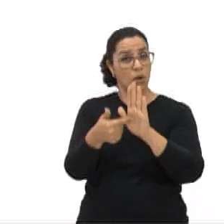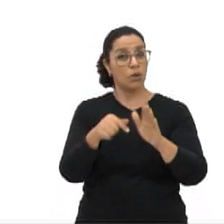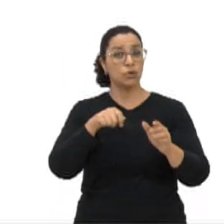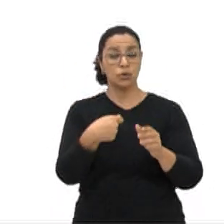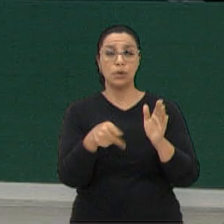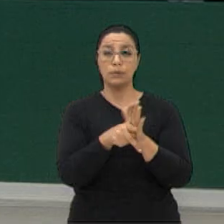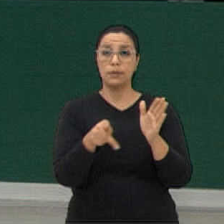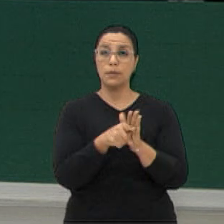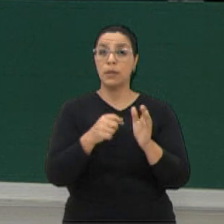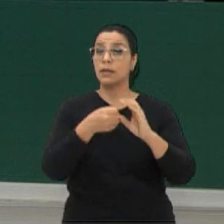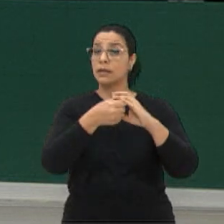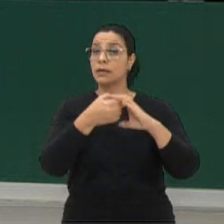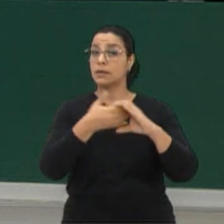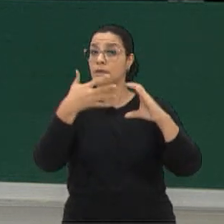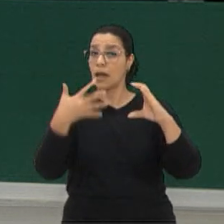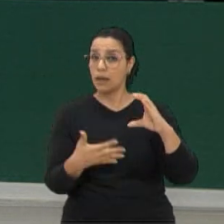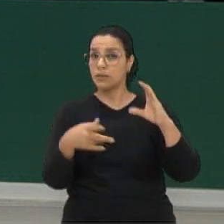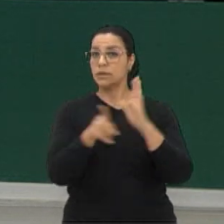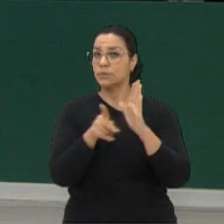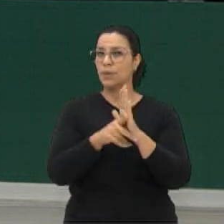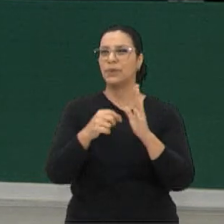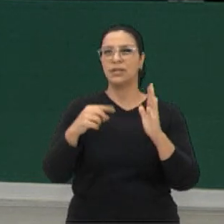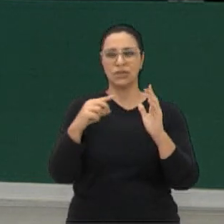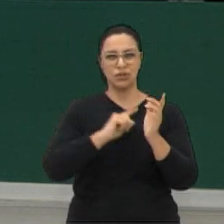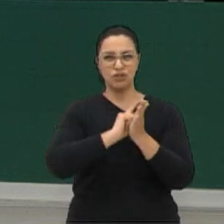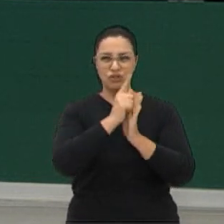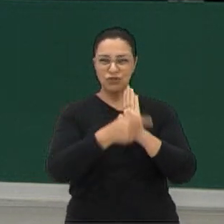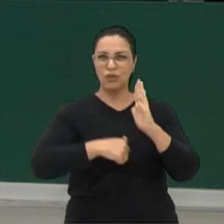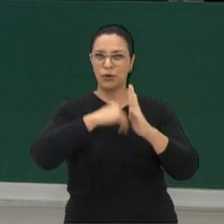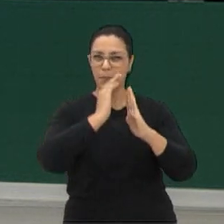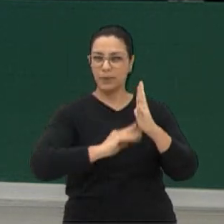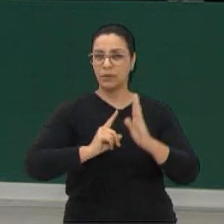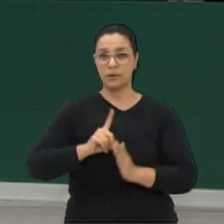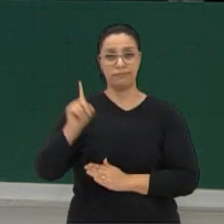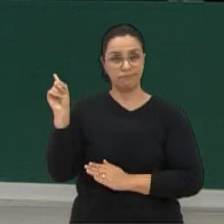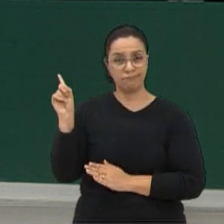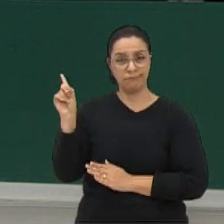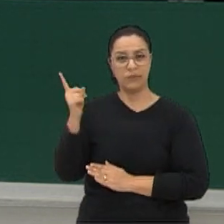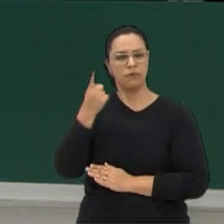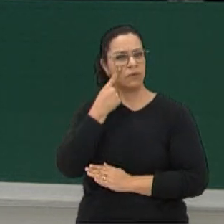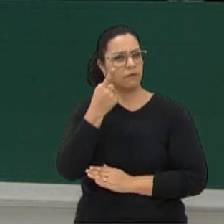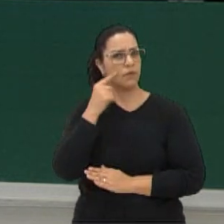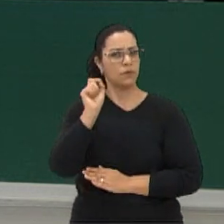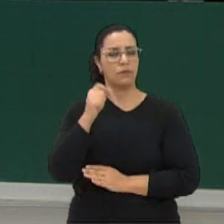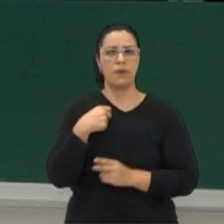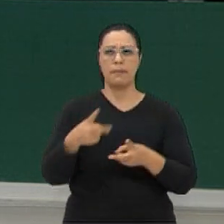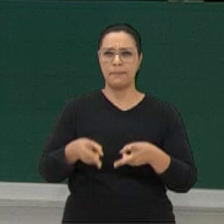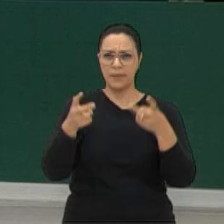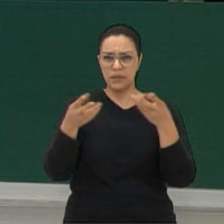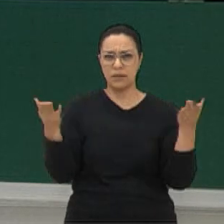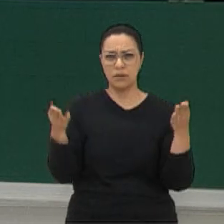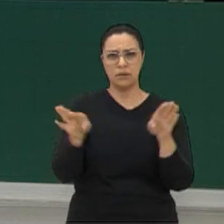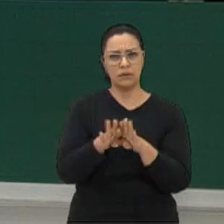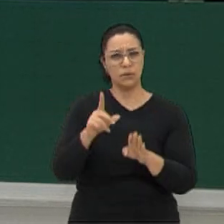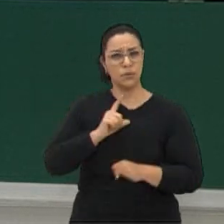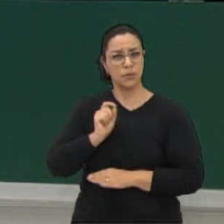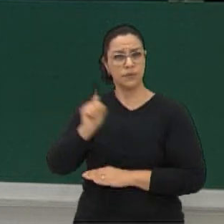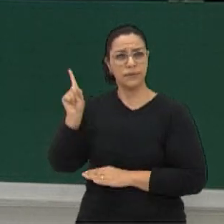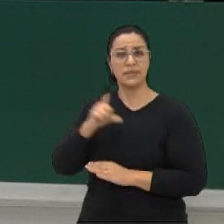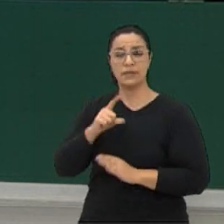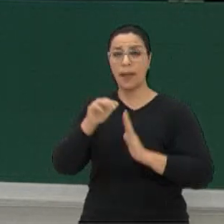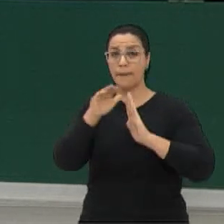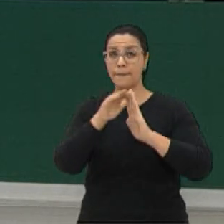determinada, a gente está vendo aqui as características da natureza morta para a gente analisar as obras. Então, quando você observa aqui, eu